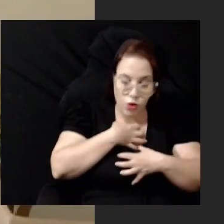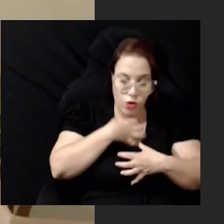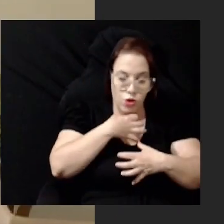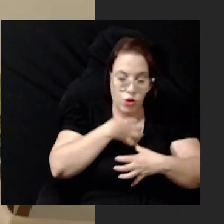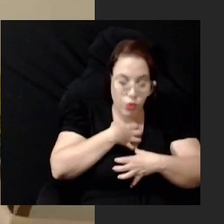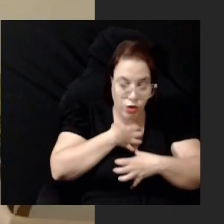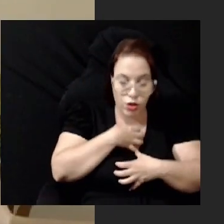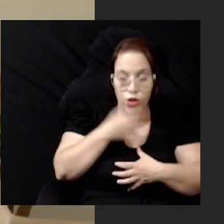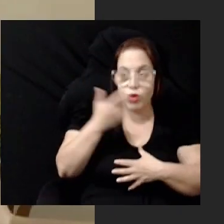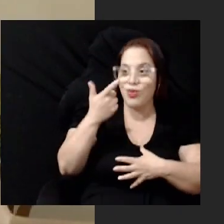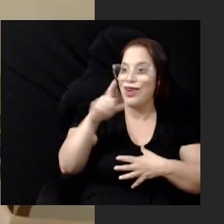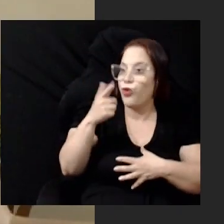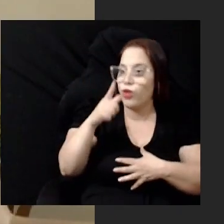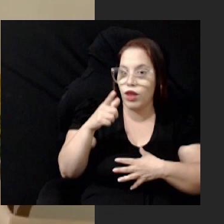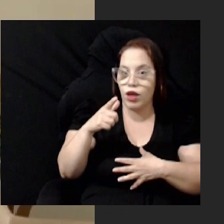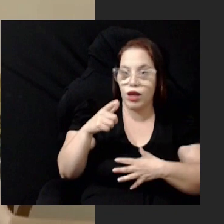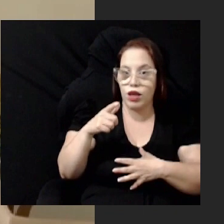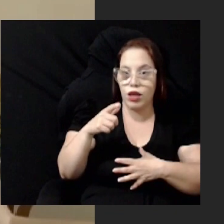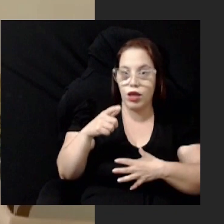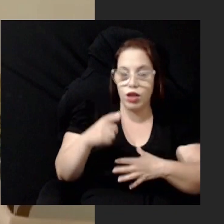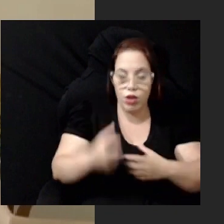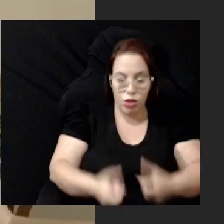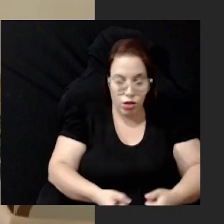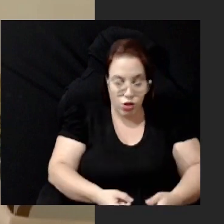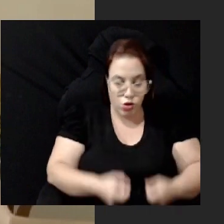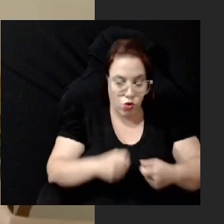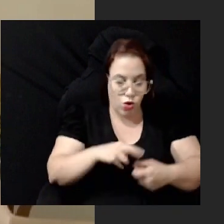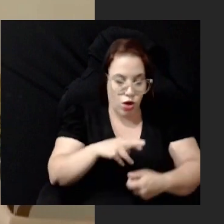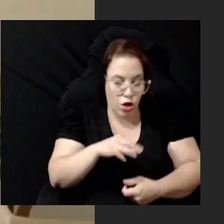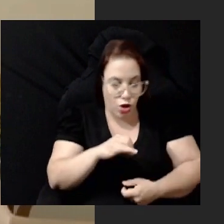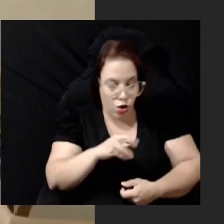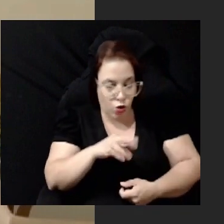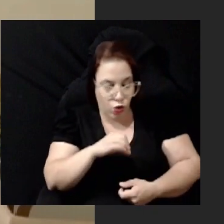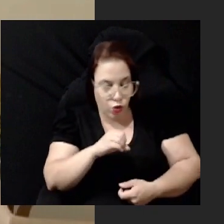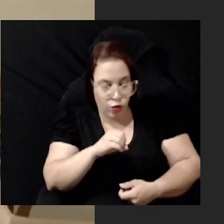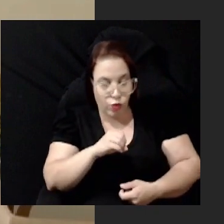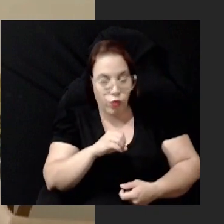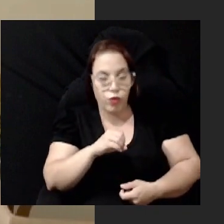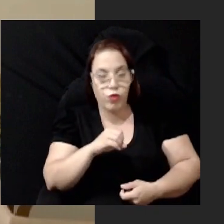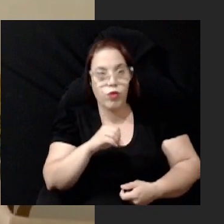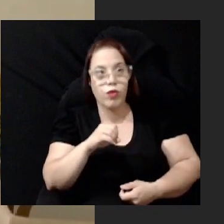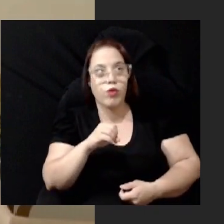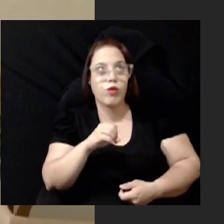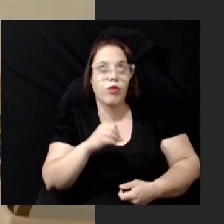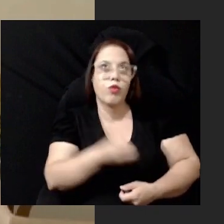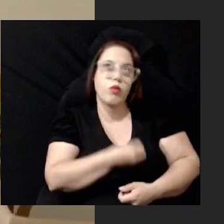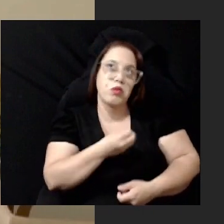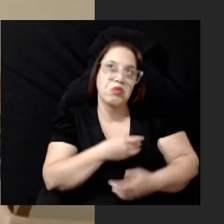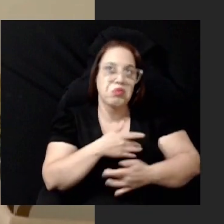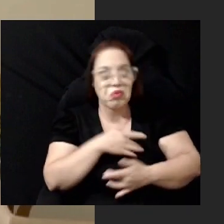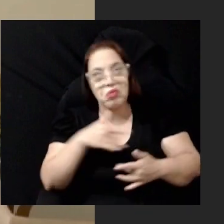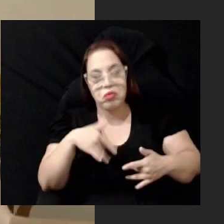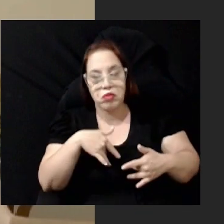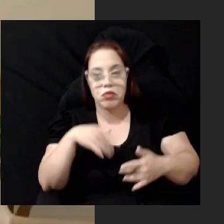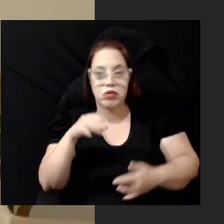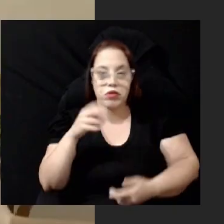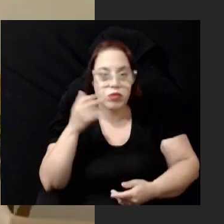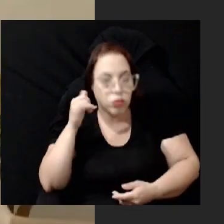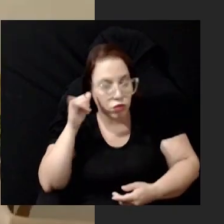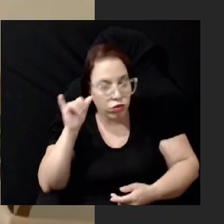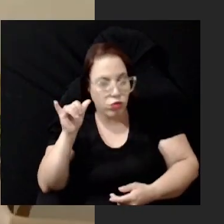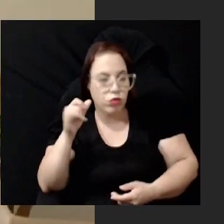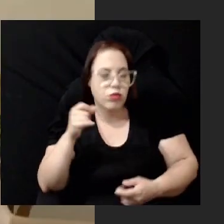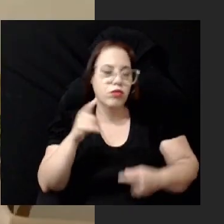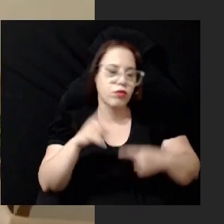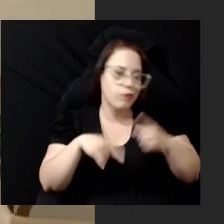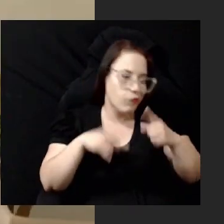pulmão. Isso não existe especificamente com tumores ósseos. Mas a gente sabe que uma vida saudável e você